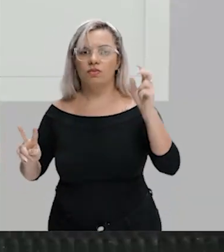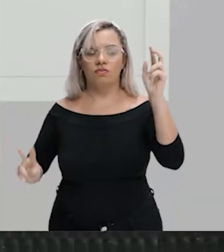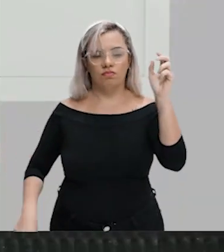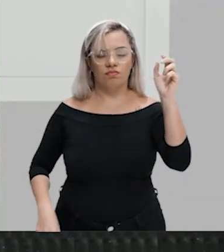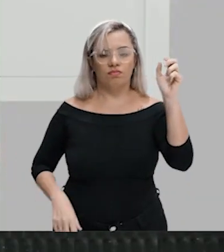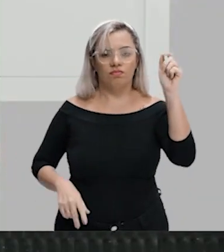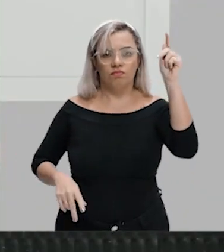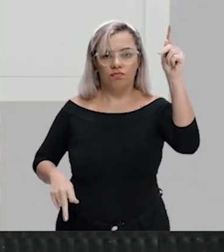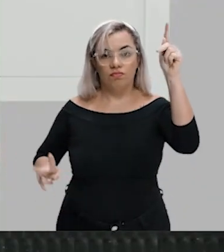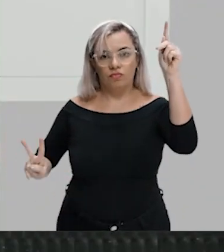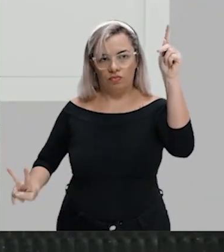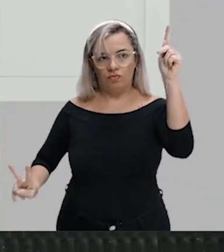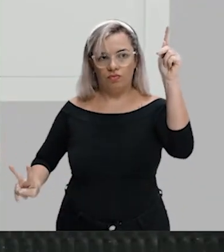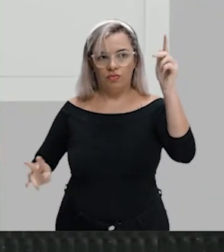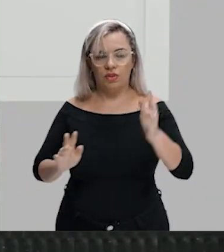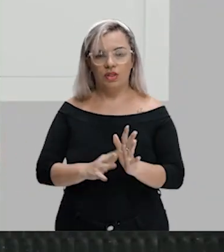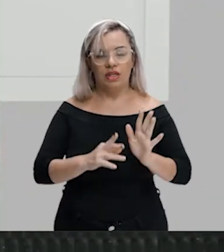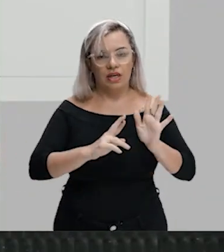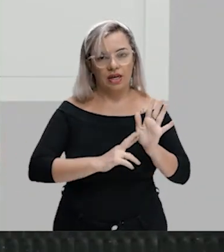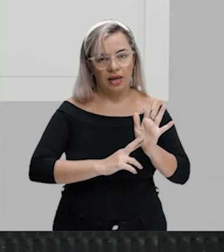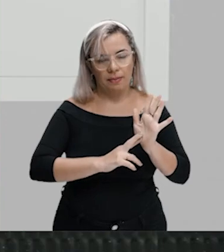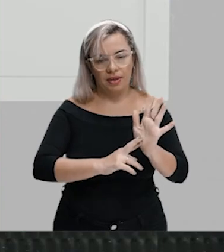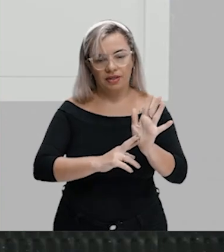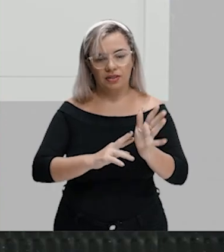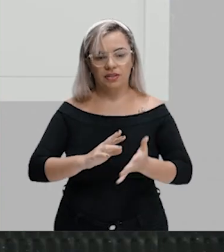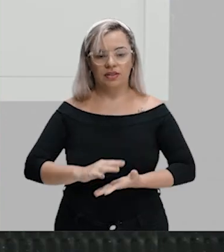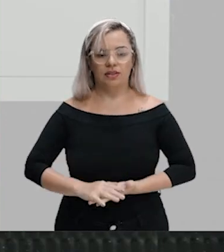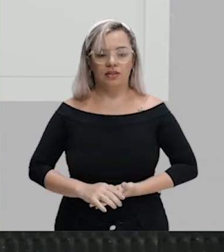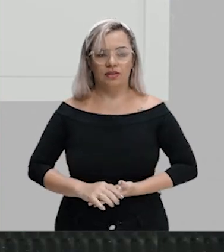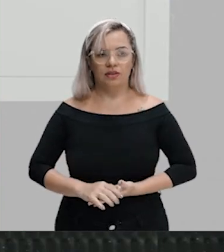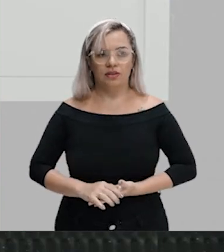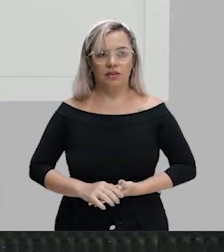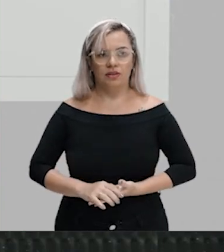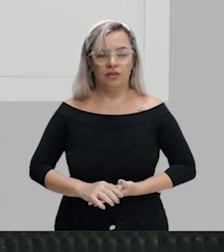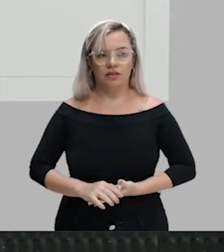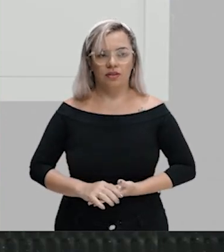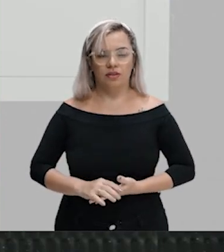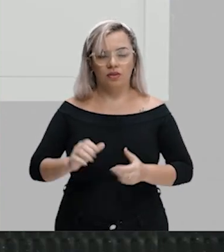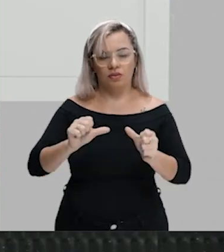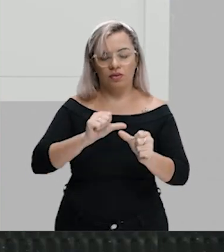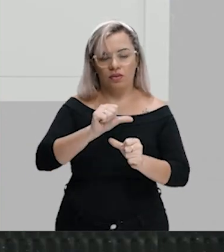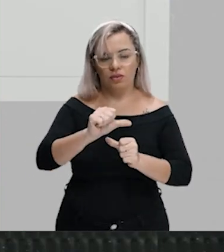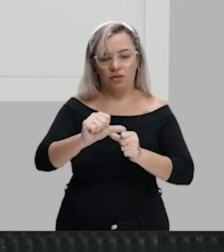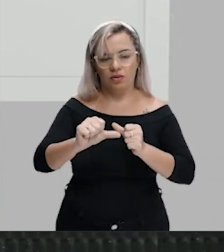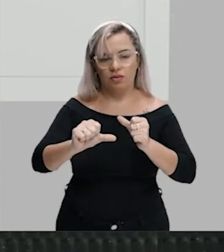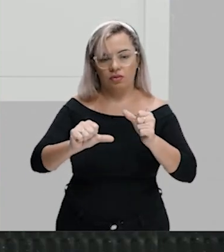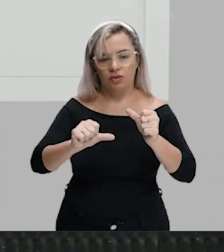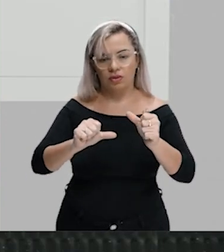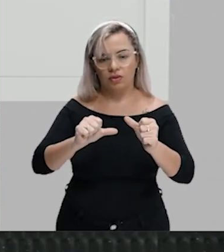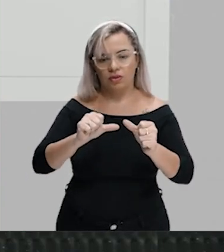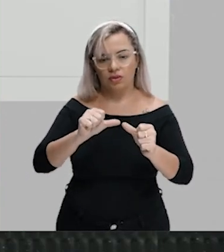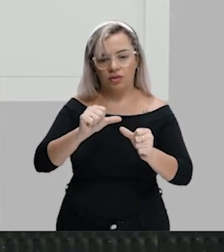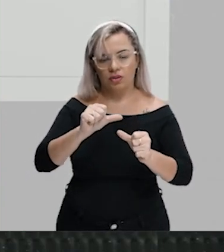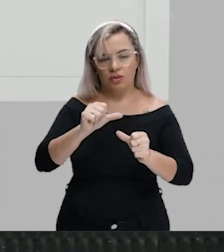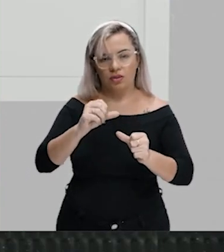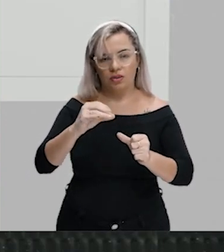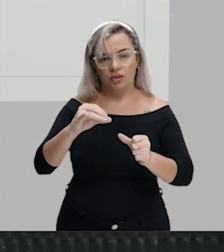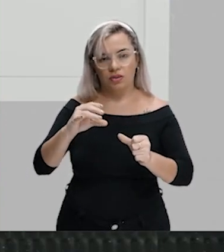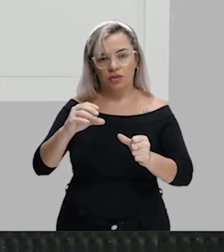ele vai representar aqui, não é, uma transformação cíclica,